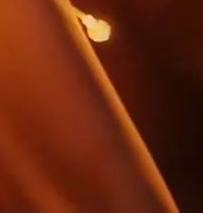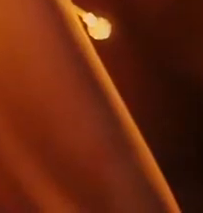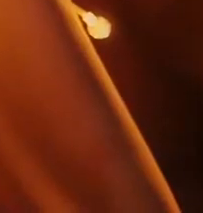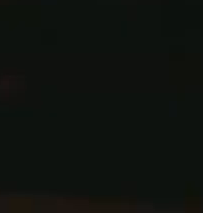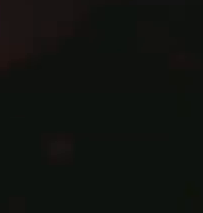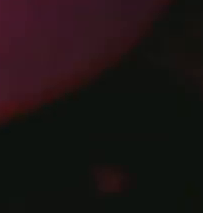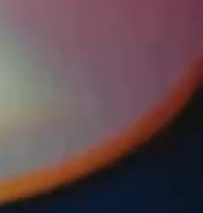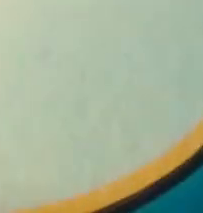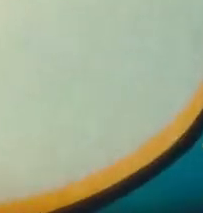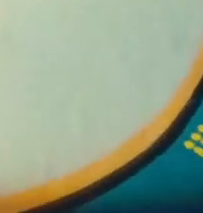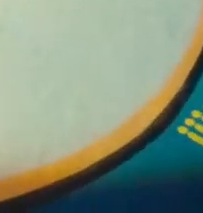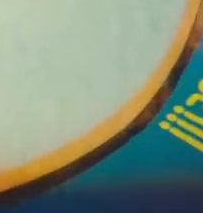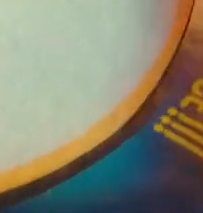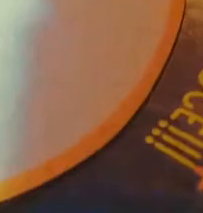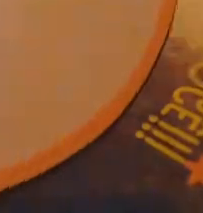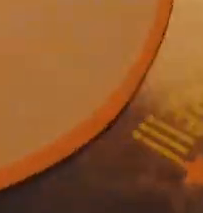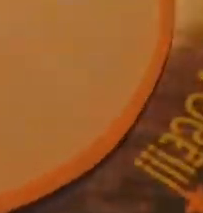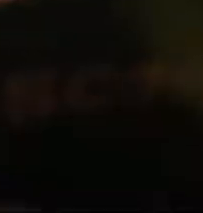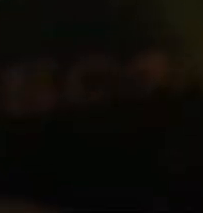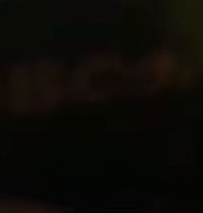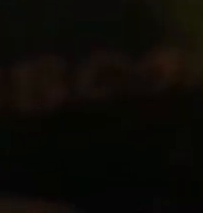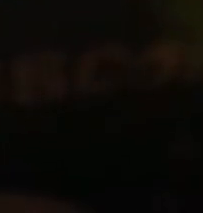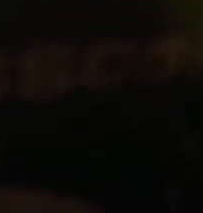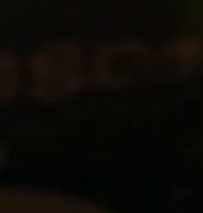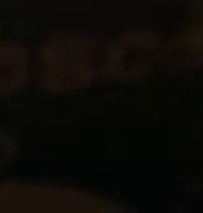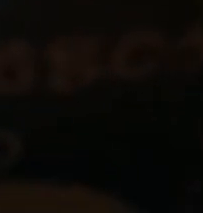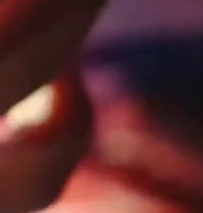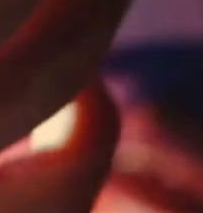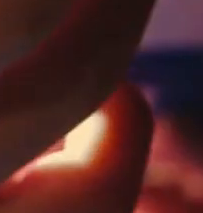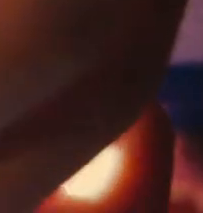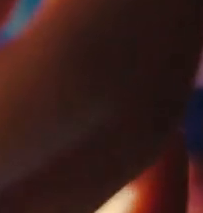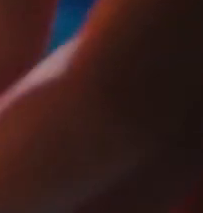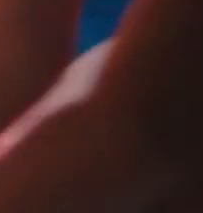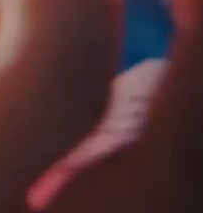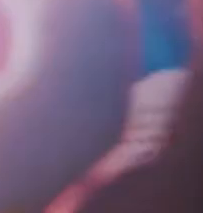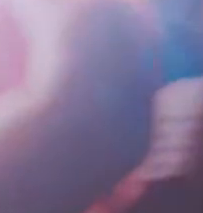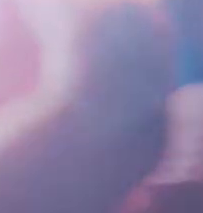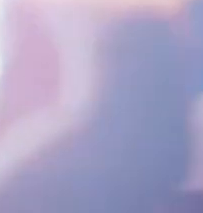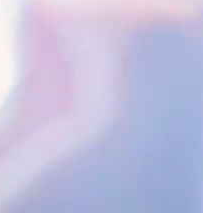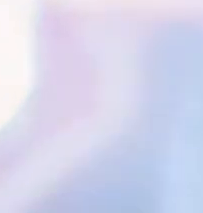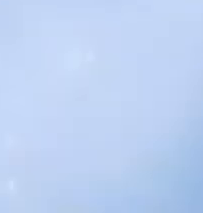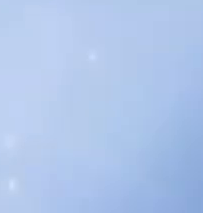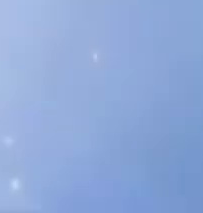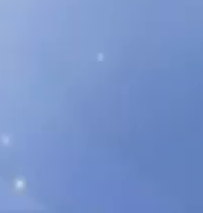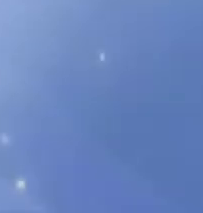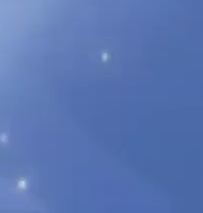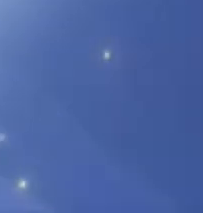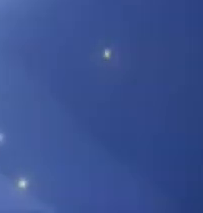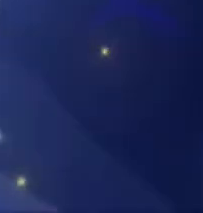movido pela criatividade um astronauta viajava por um universo de histórias